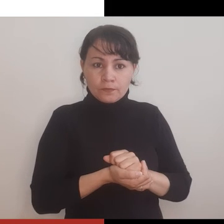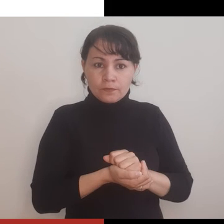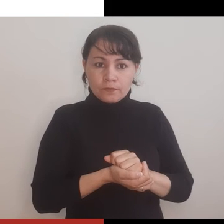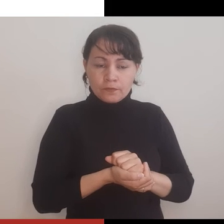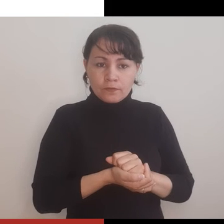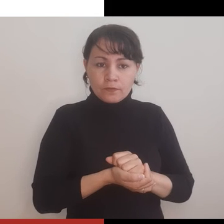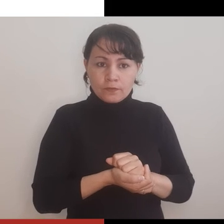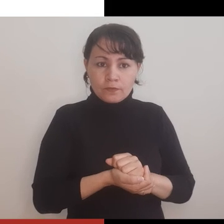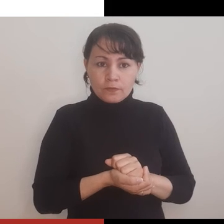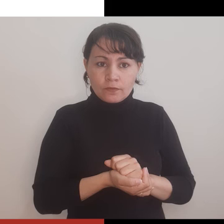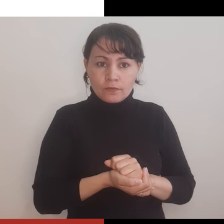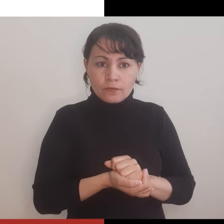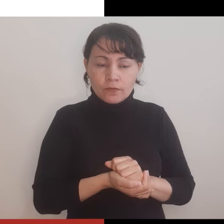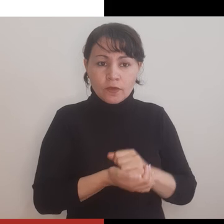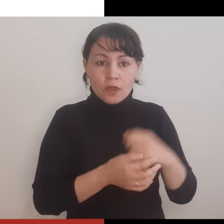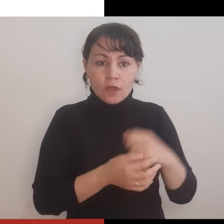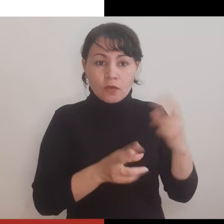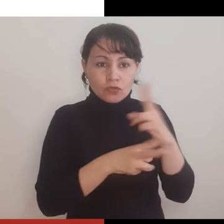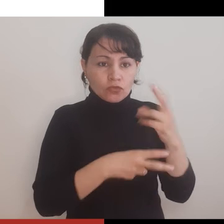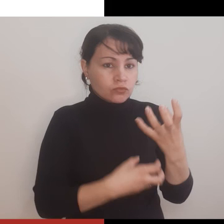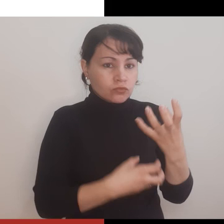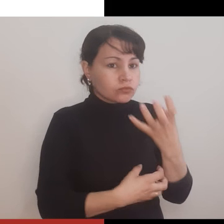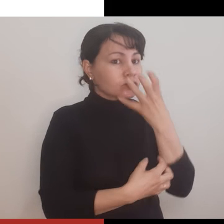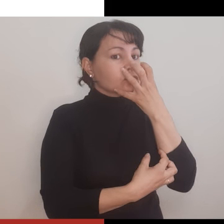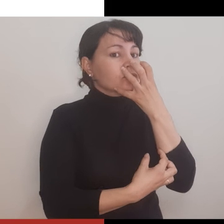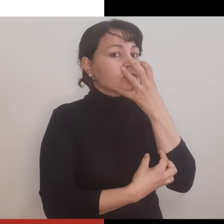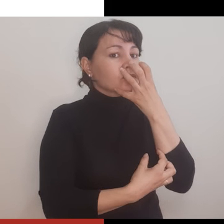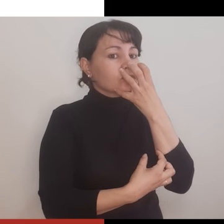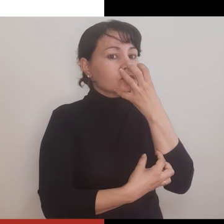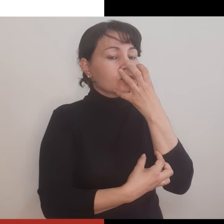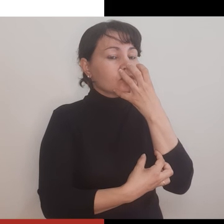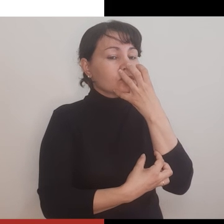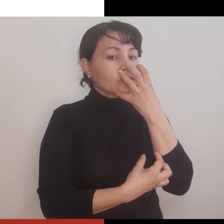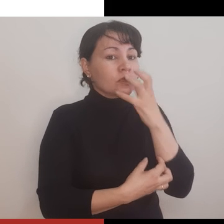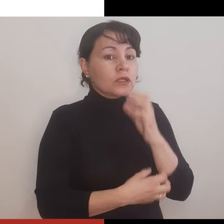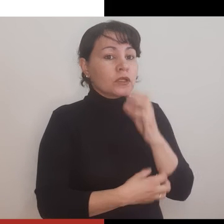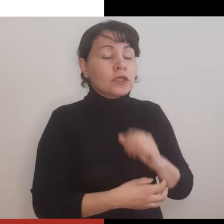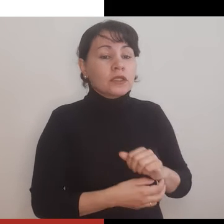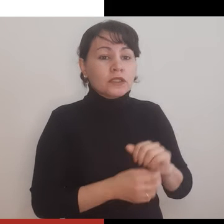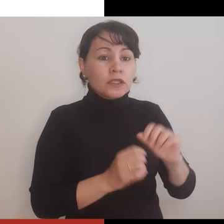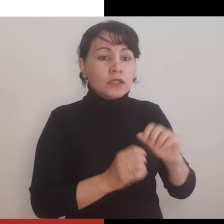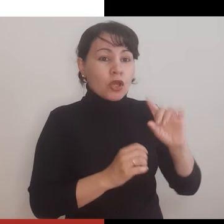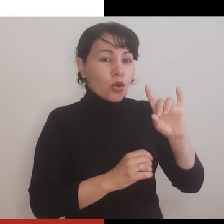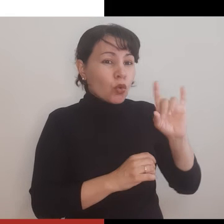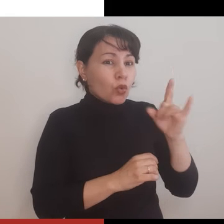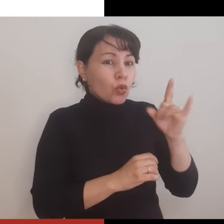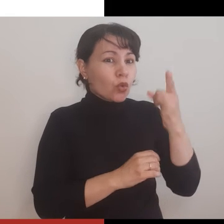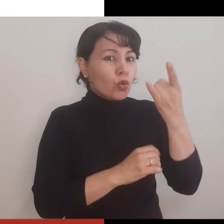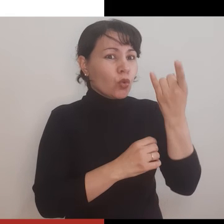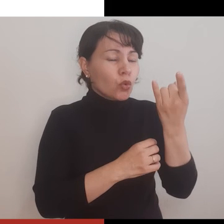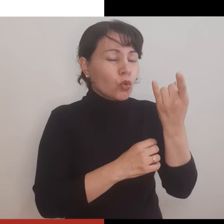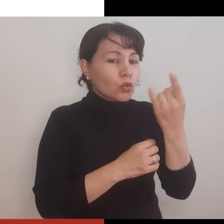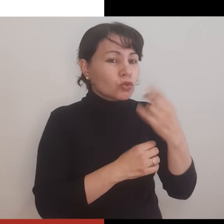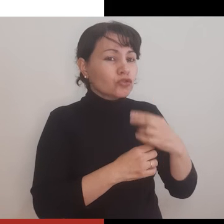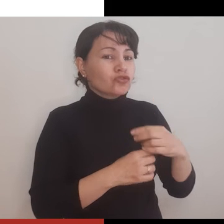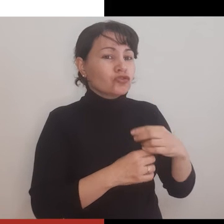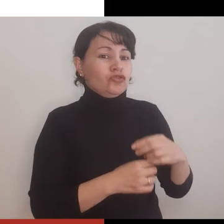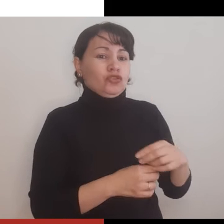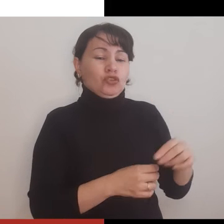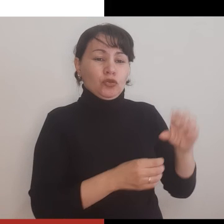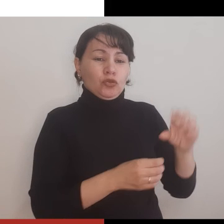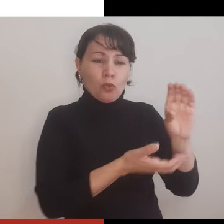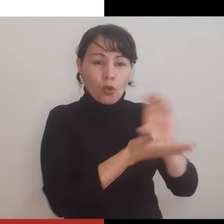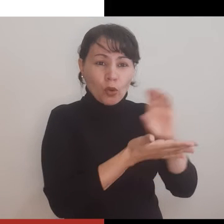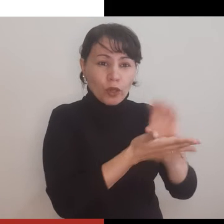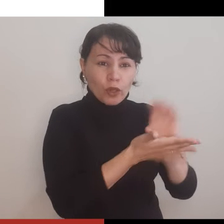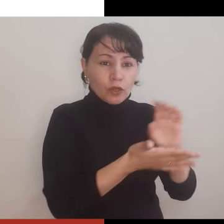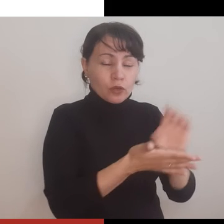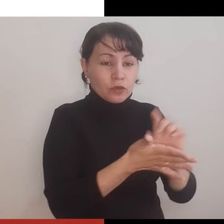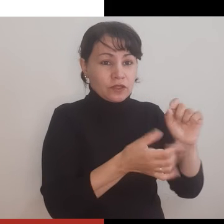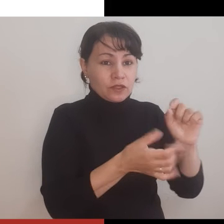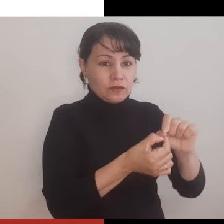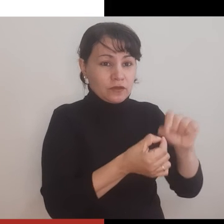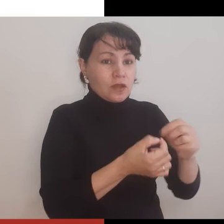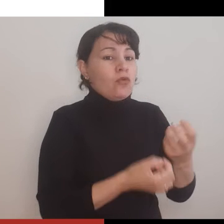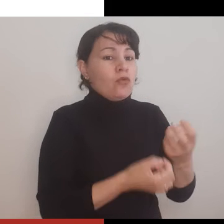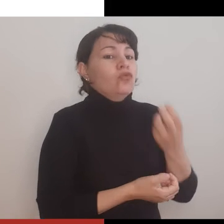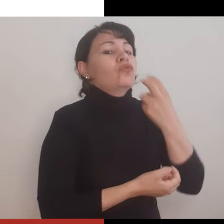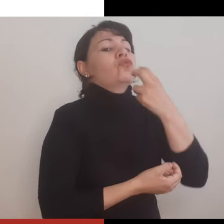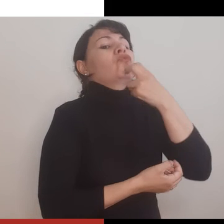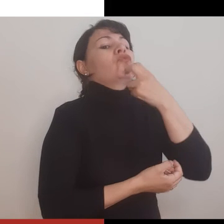A ventilação mecânica invasiva, ela seria o último recurso. Já no paciente COVID,